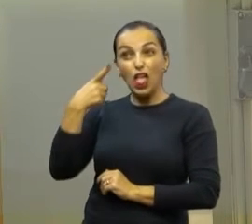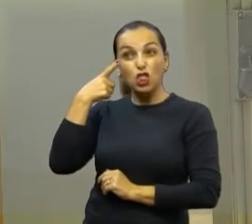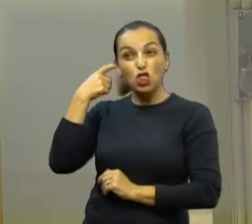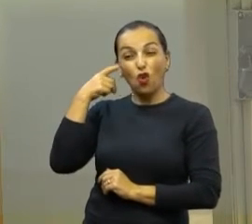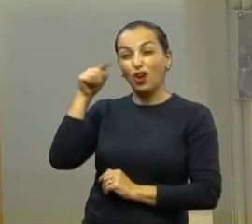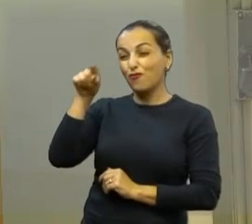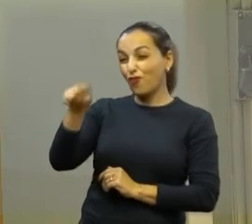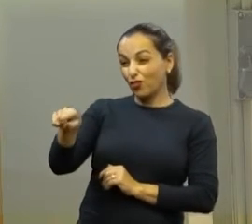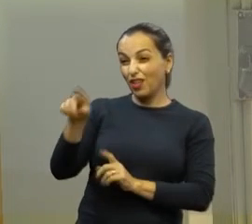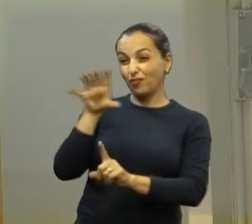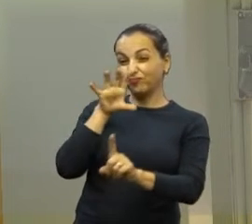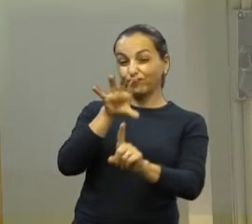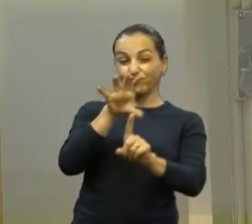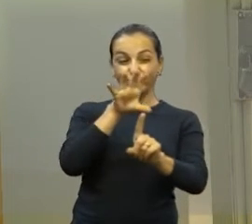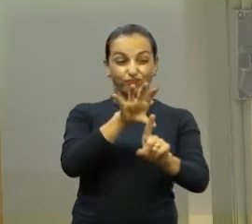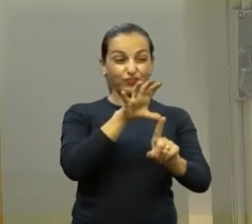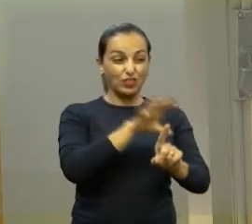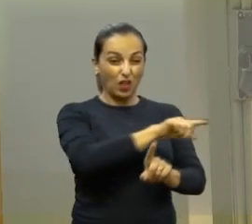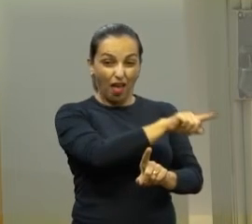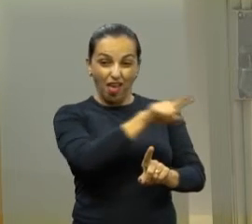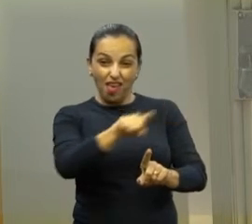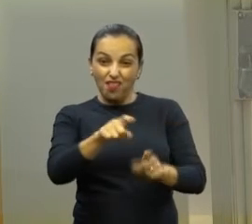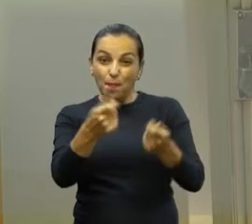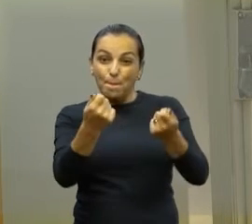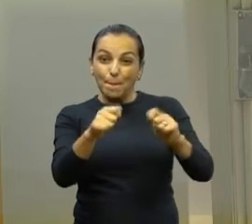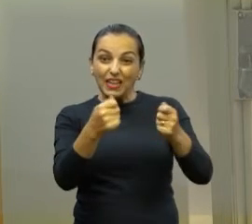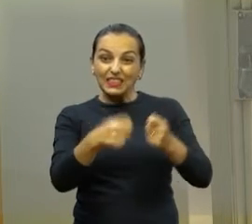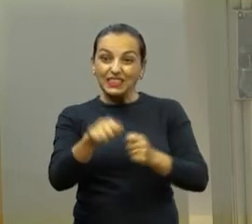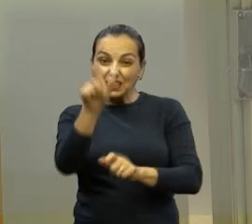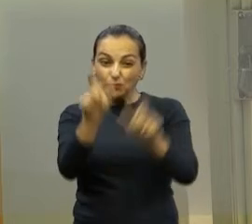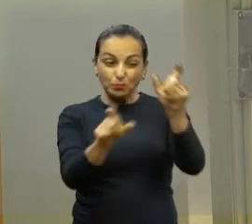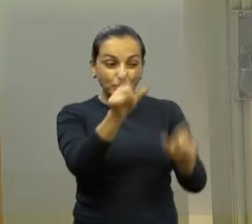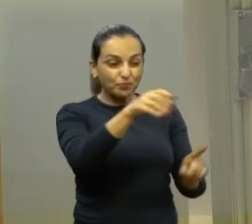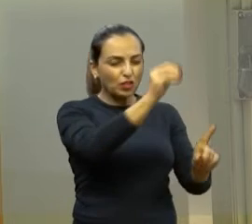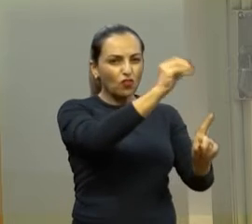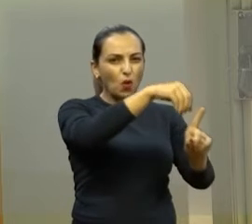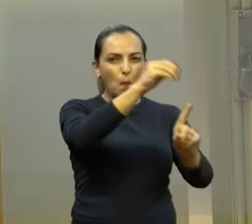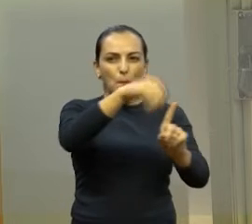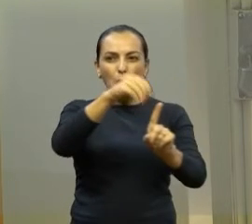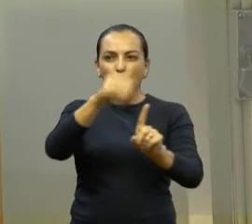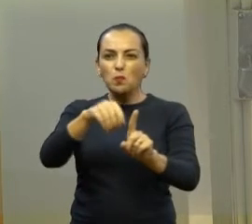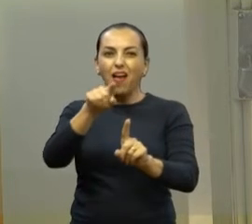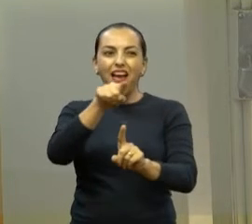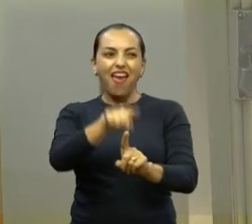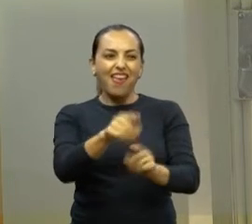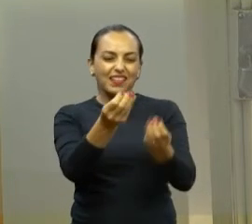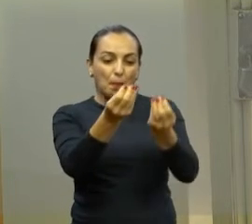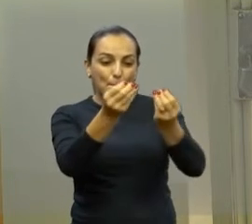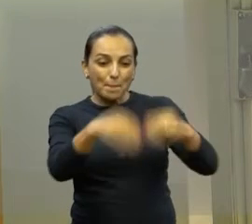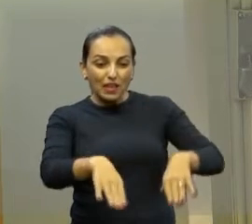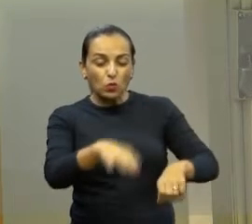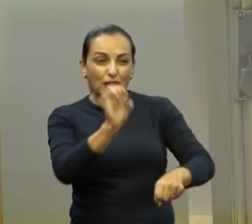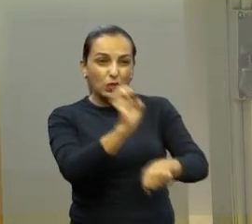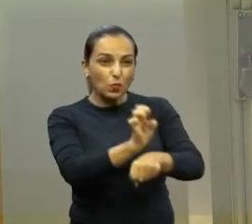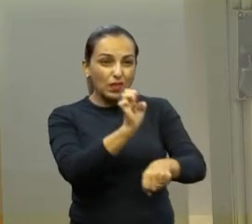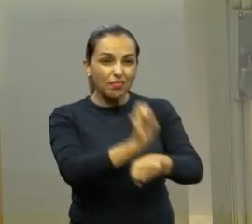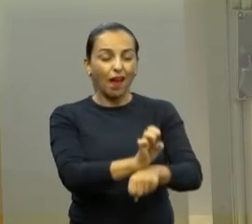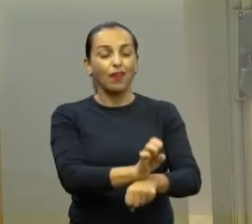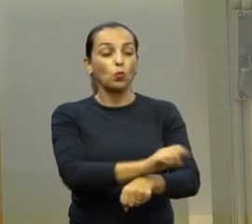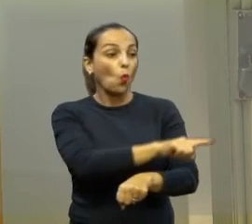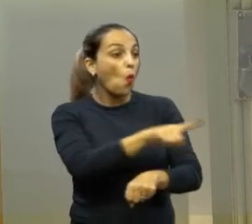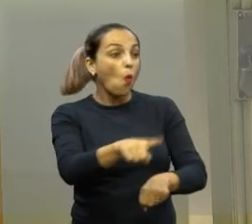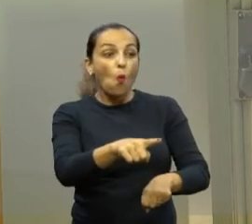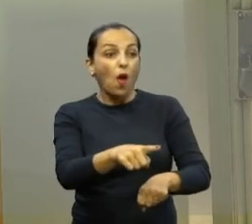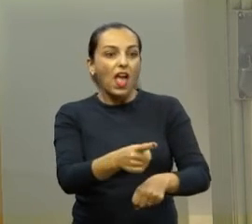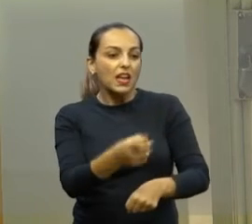atingiu quem mais precisa e os vulneráveis lesados pelo estado que não